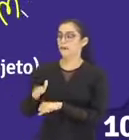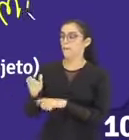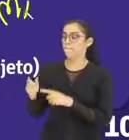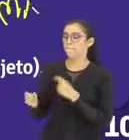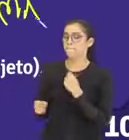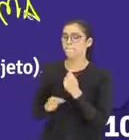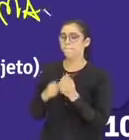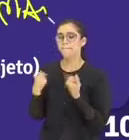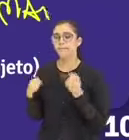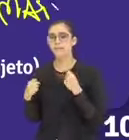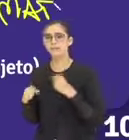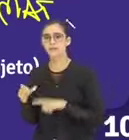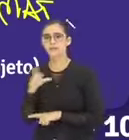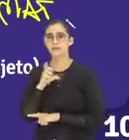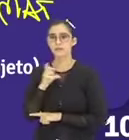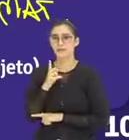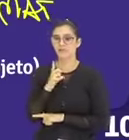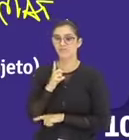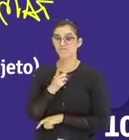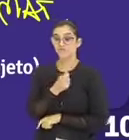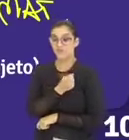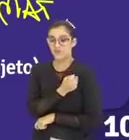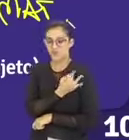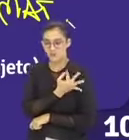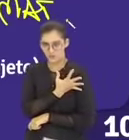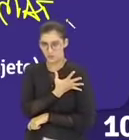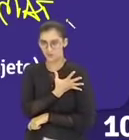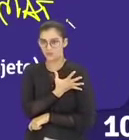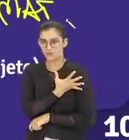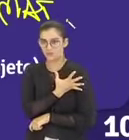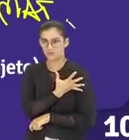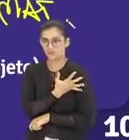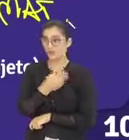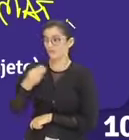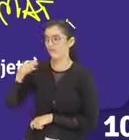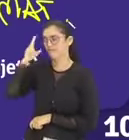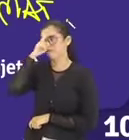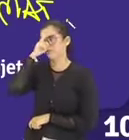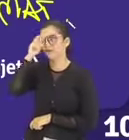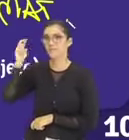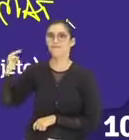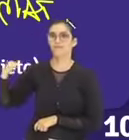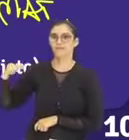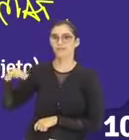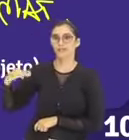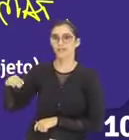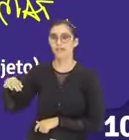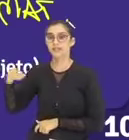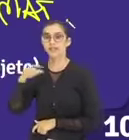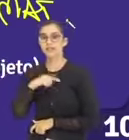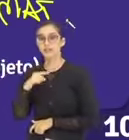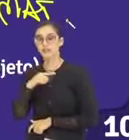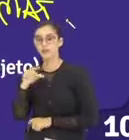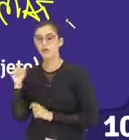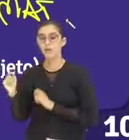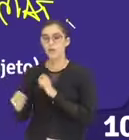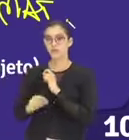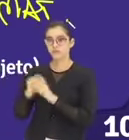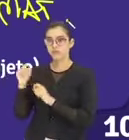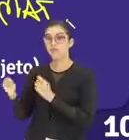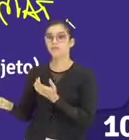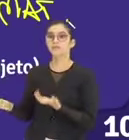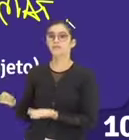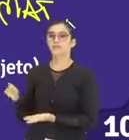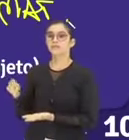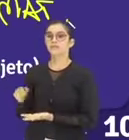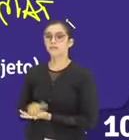de matemática. De matemática, ela também tinha uma realidade, né? Ela tinha